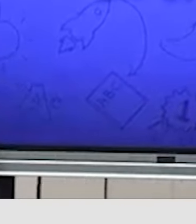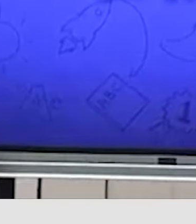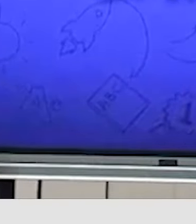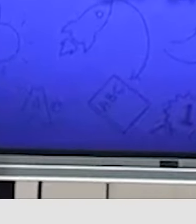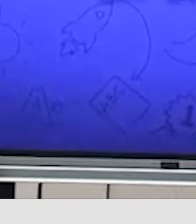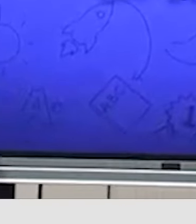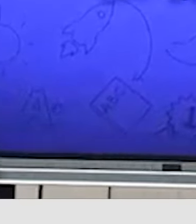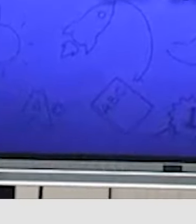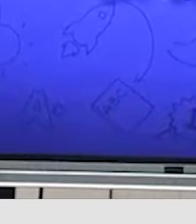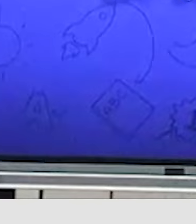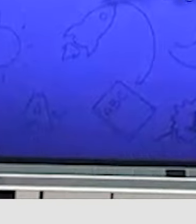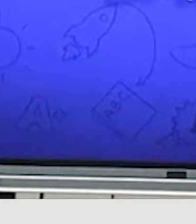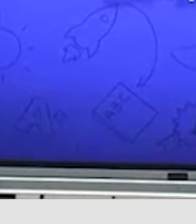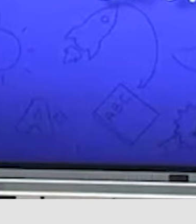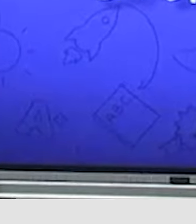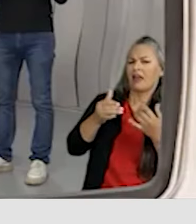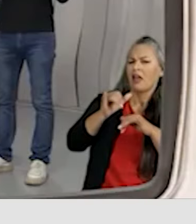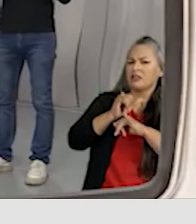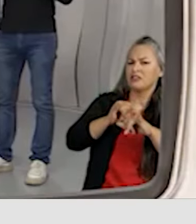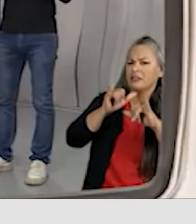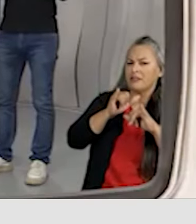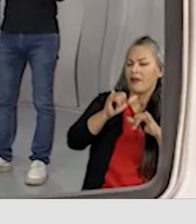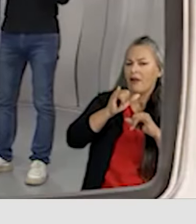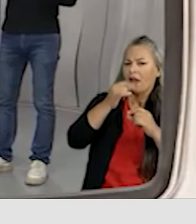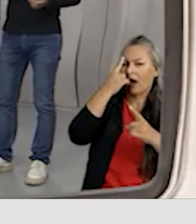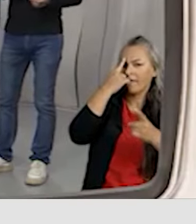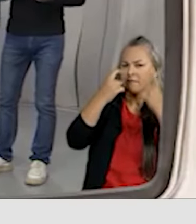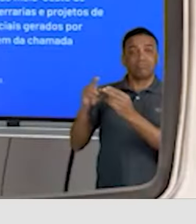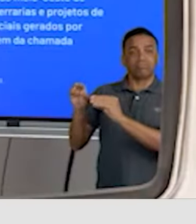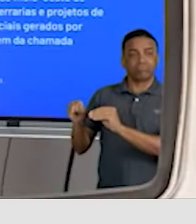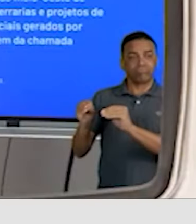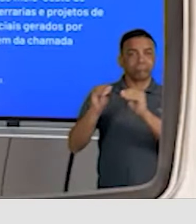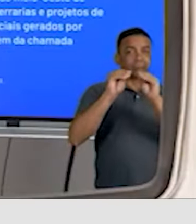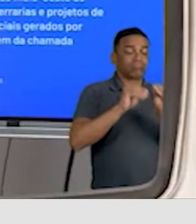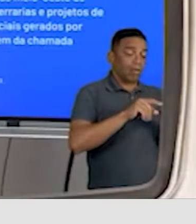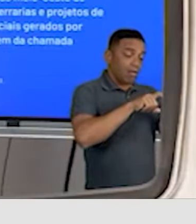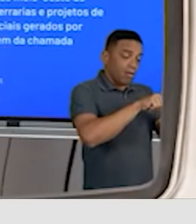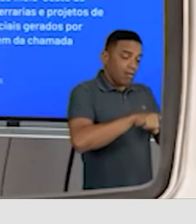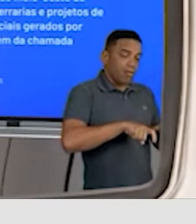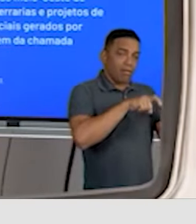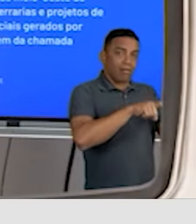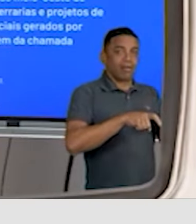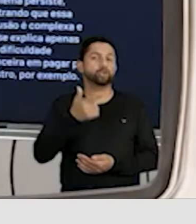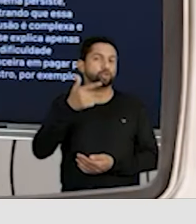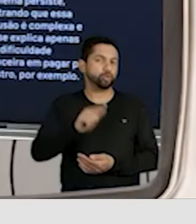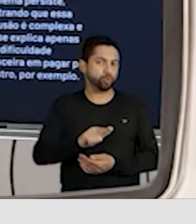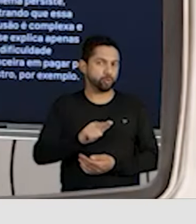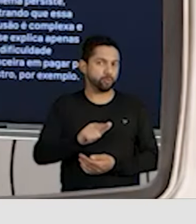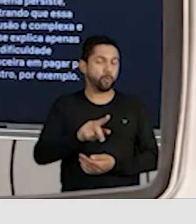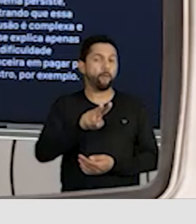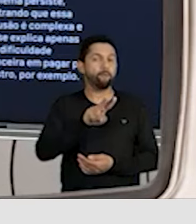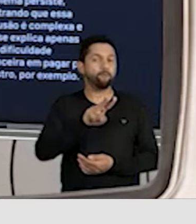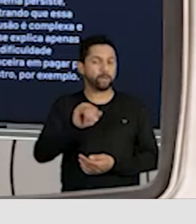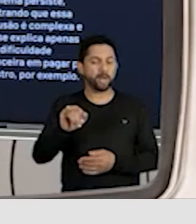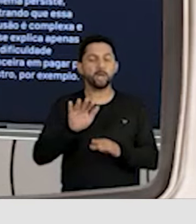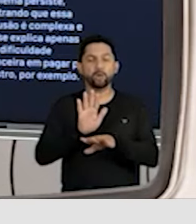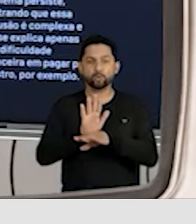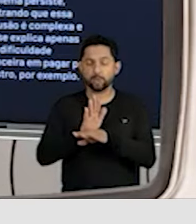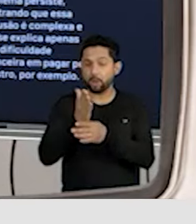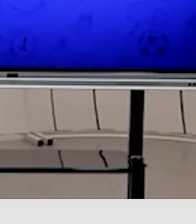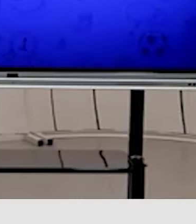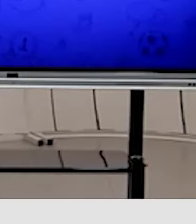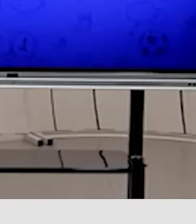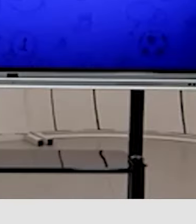o Exame Nacional do Ensino Médio o Enem São aulas produzidas pela Secretaria de Estado de Educação na TV durante